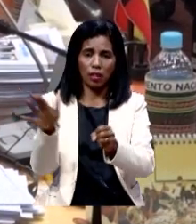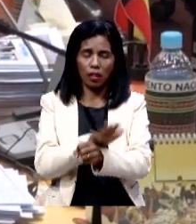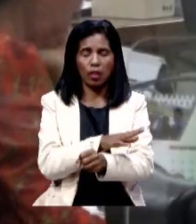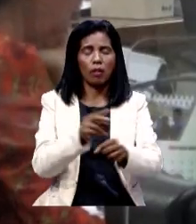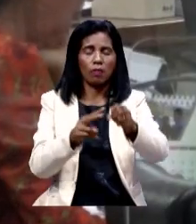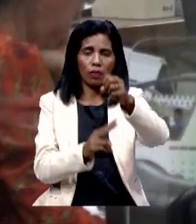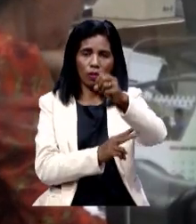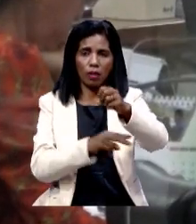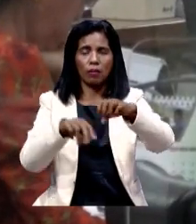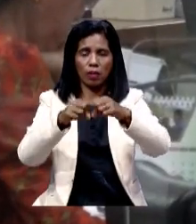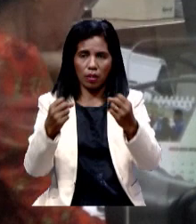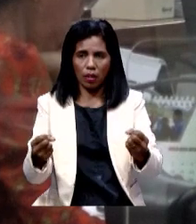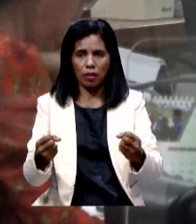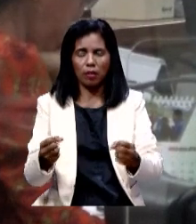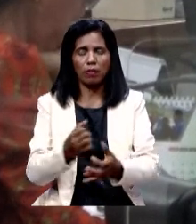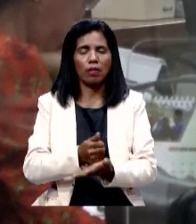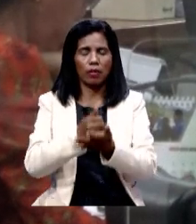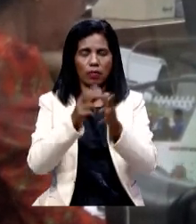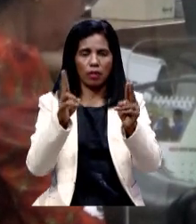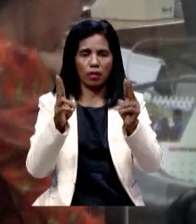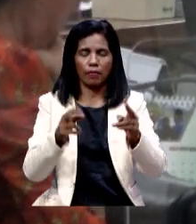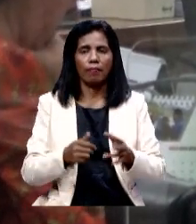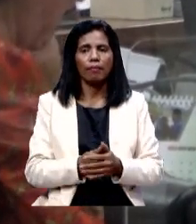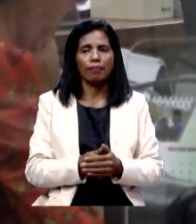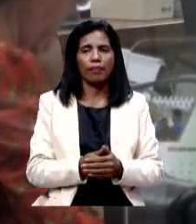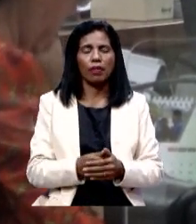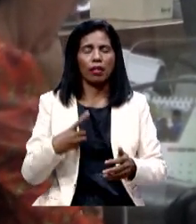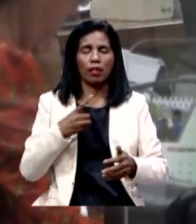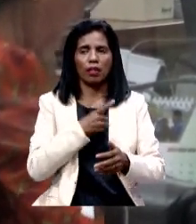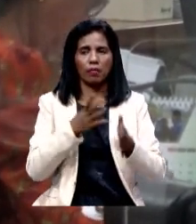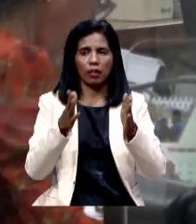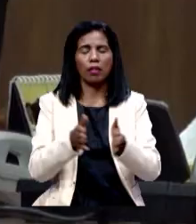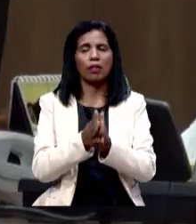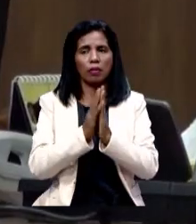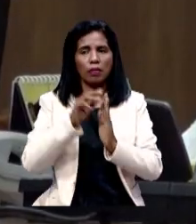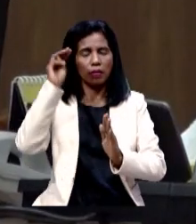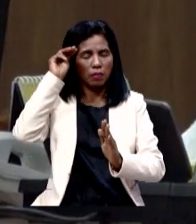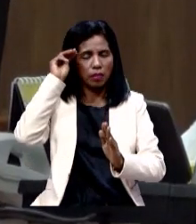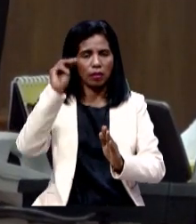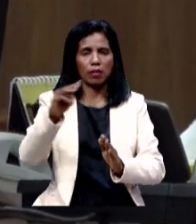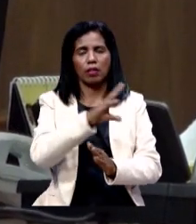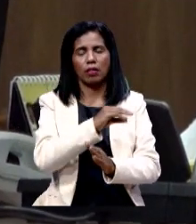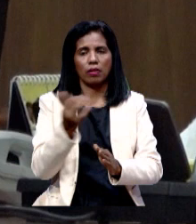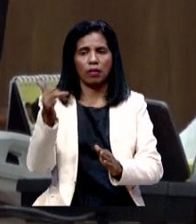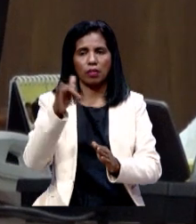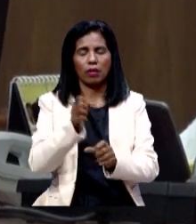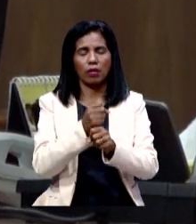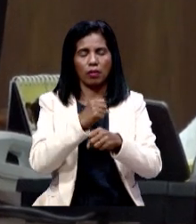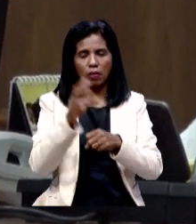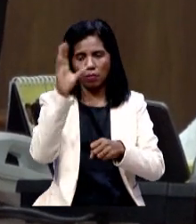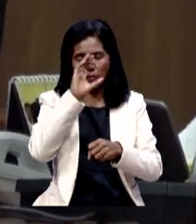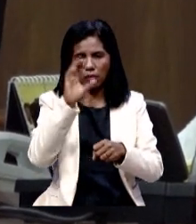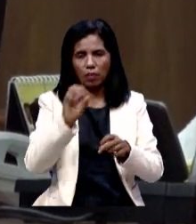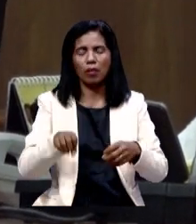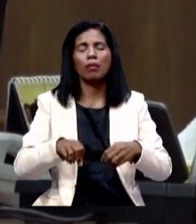tohar nune facilita movimento público. Além de ne deputado Siramos husu Ministério Competente atu halo identificação